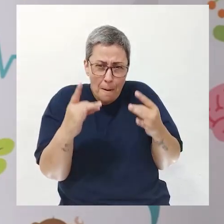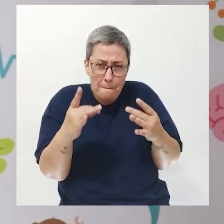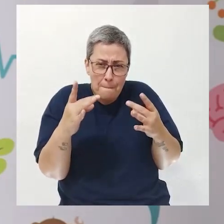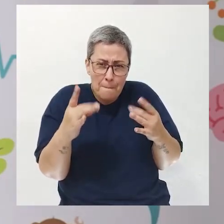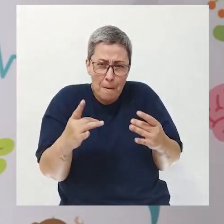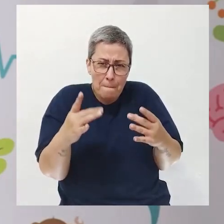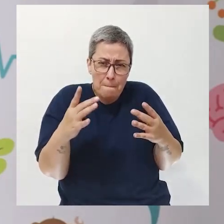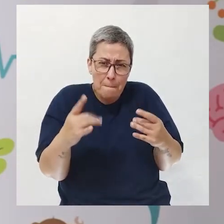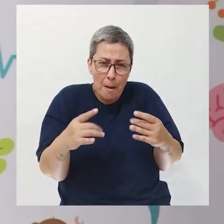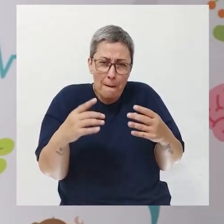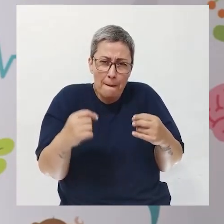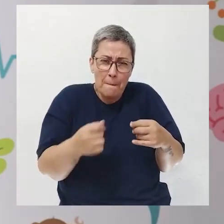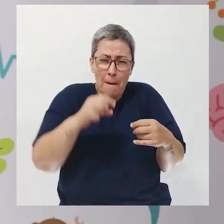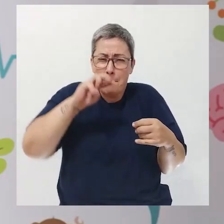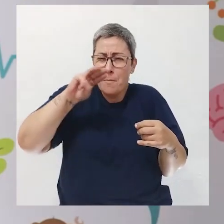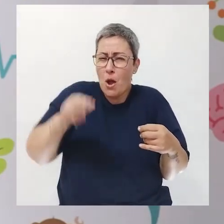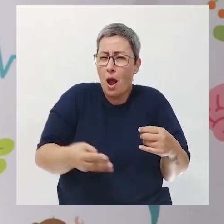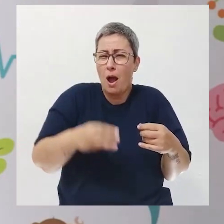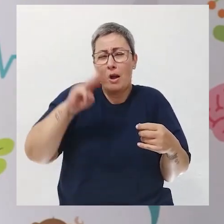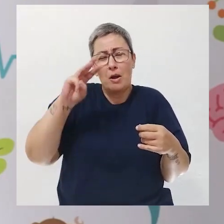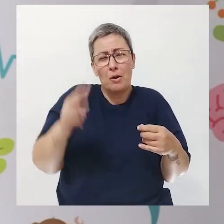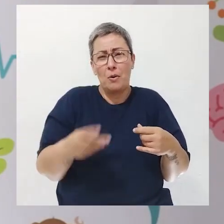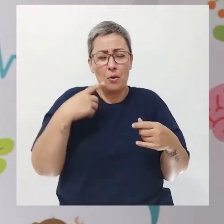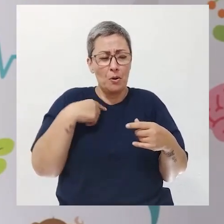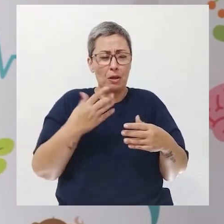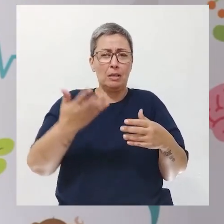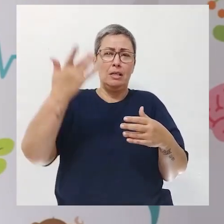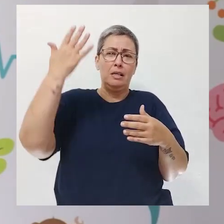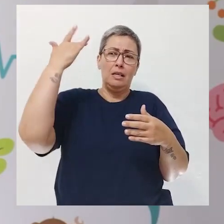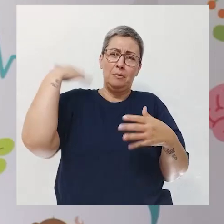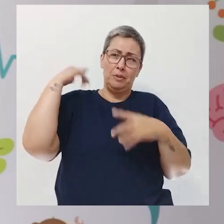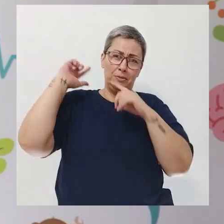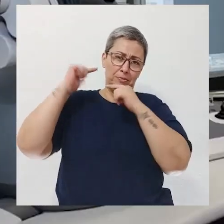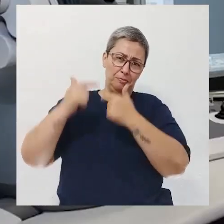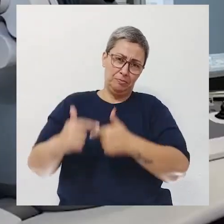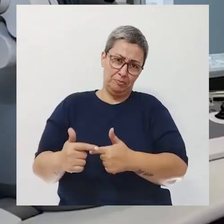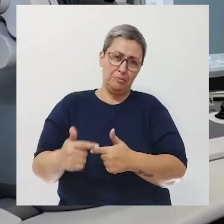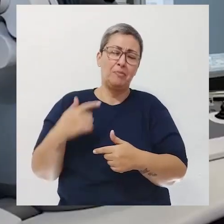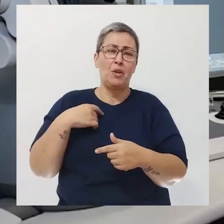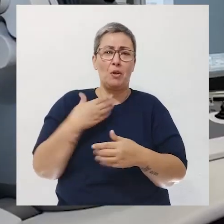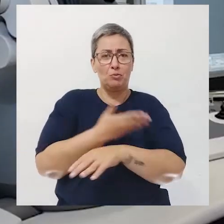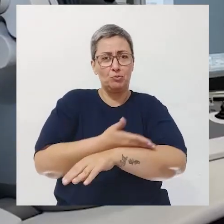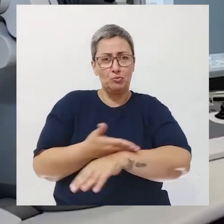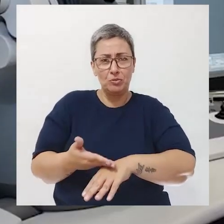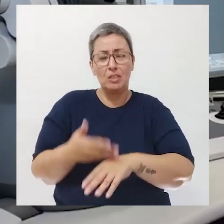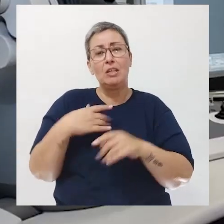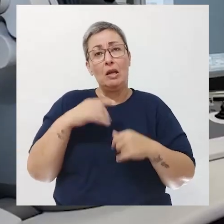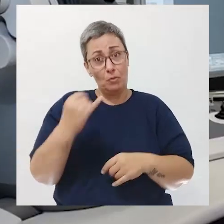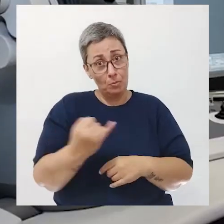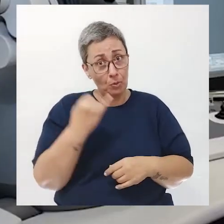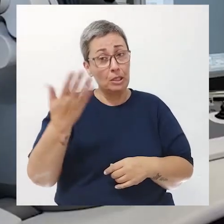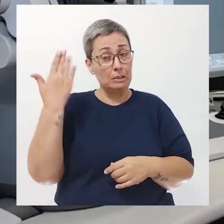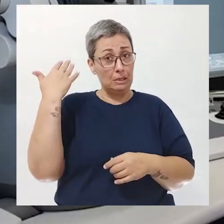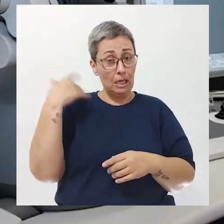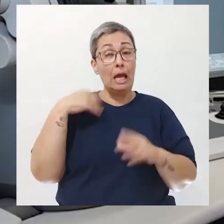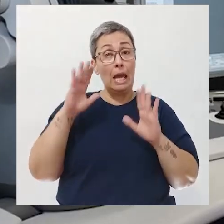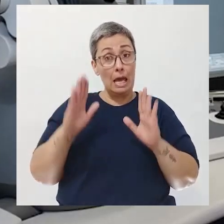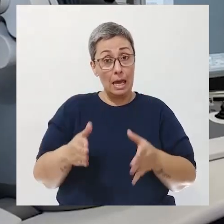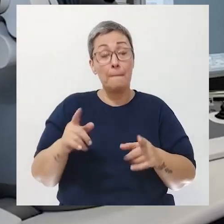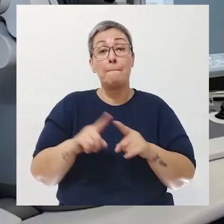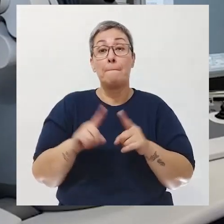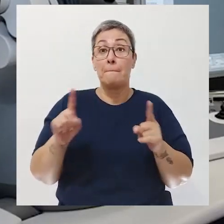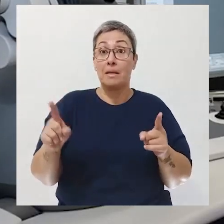detalhes dezenas de milhares de vezes maior do que era reconhecido lá com aquele microscópio óptico, aquele comum. Aquele foi muito